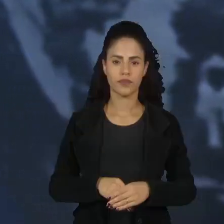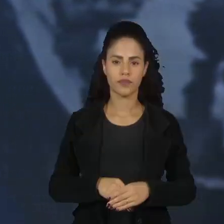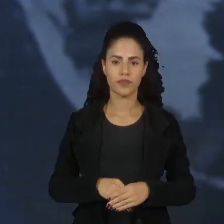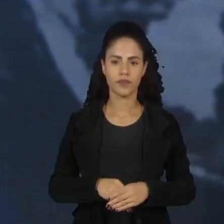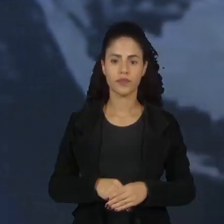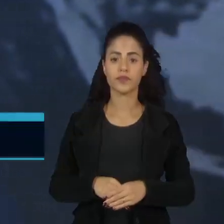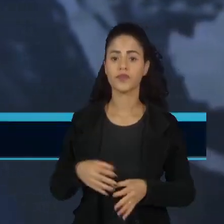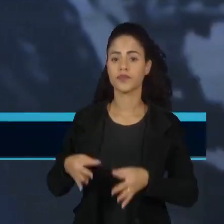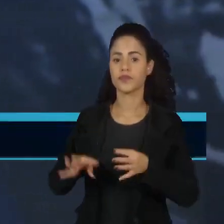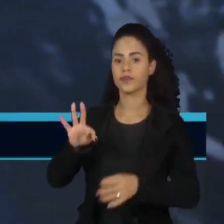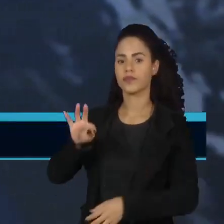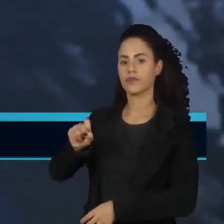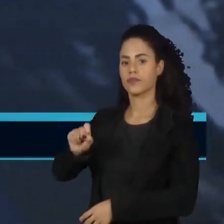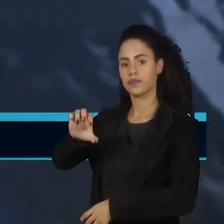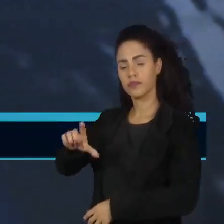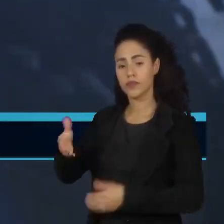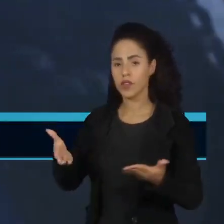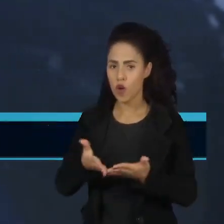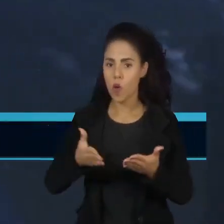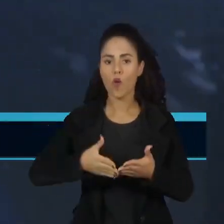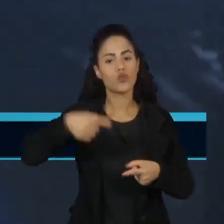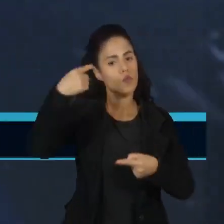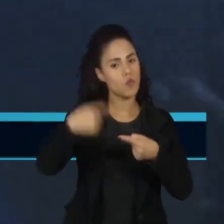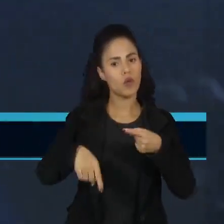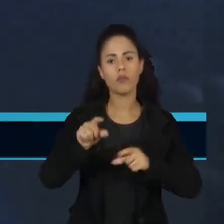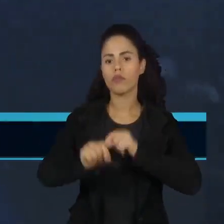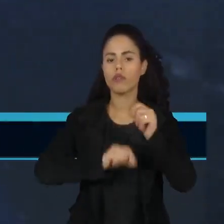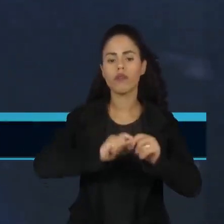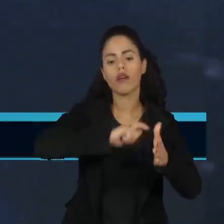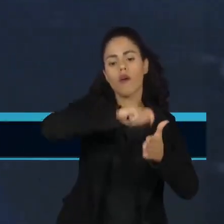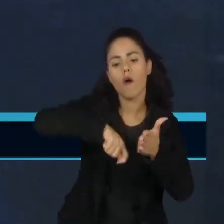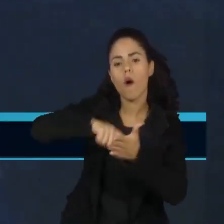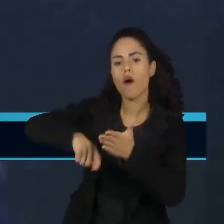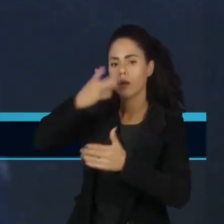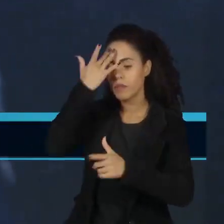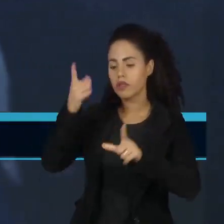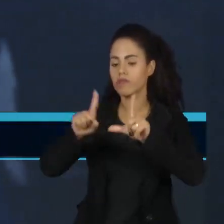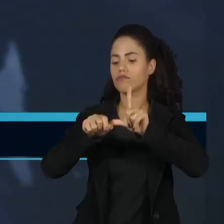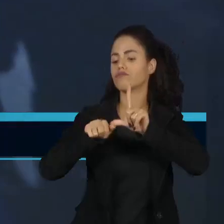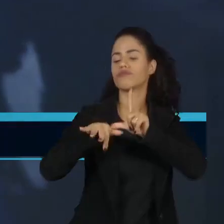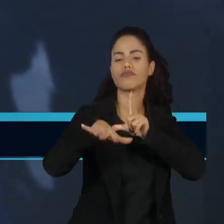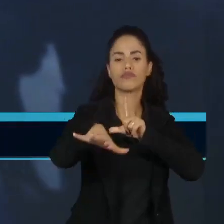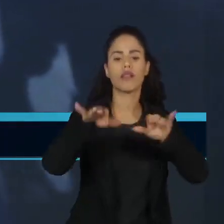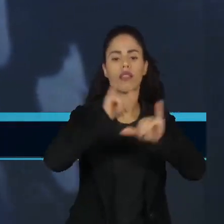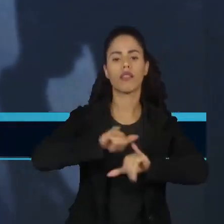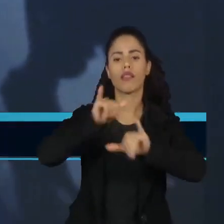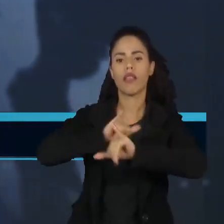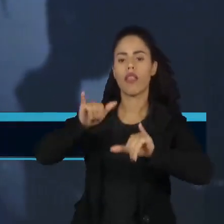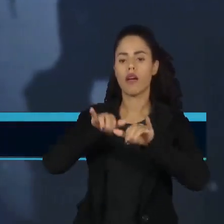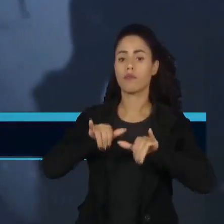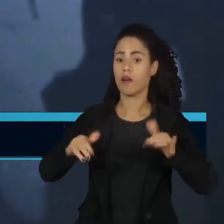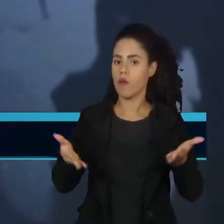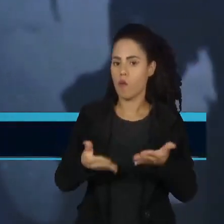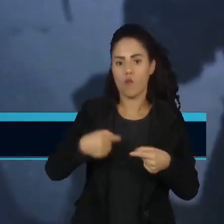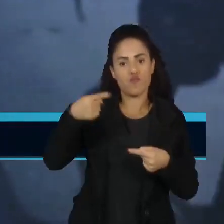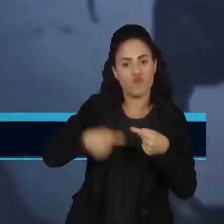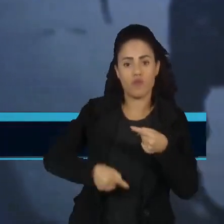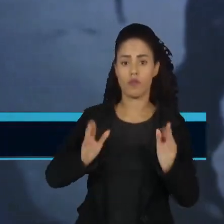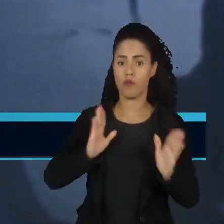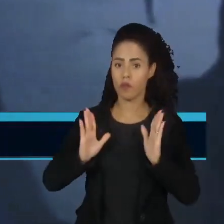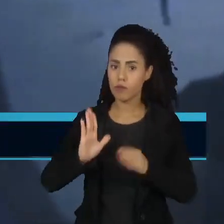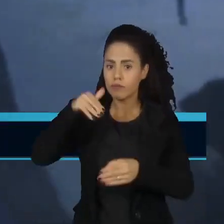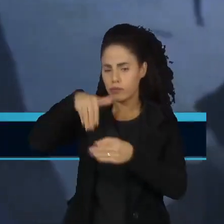o Tribunal Superior Eleitoral determinou que é proibido contratar influenciadores digitais para divulgar campanhas nas eleições